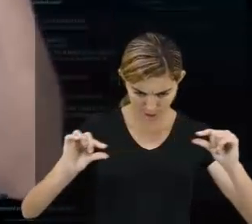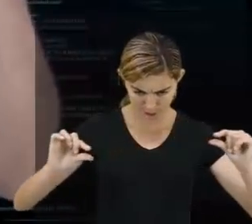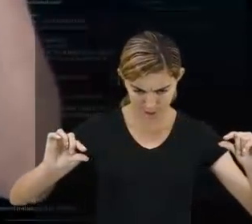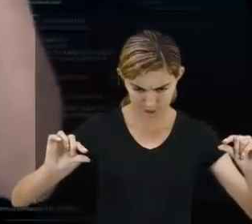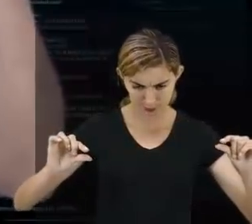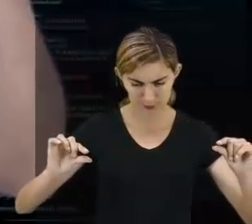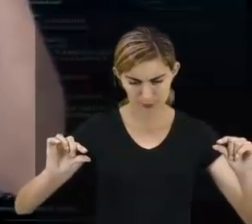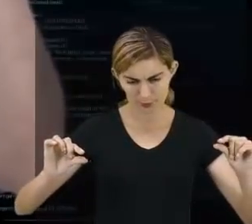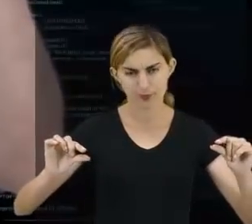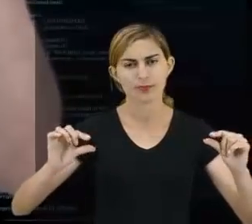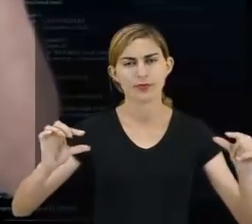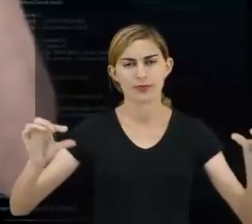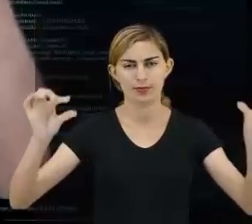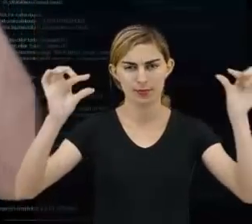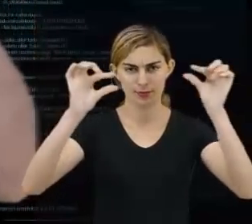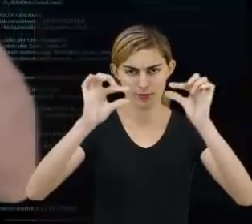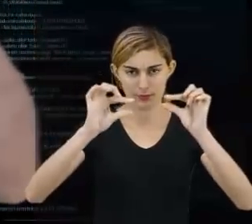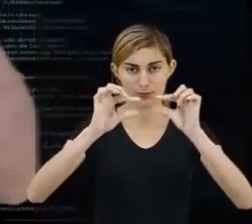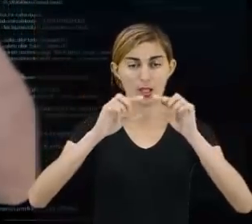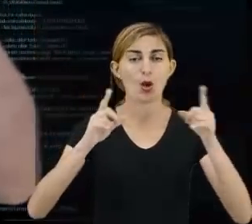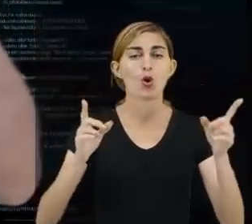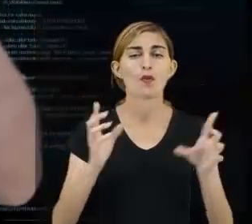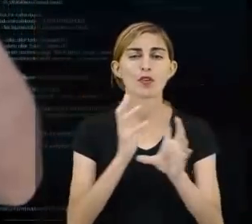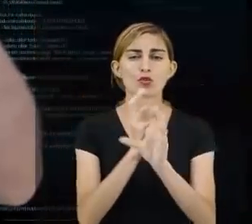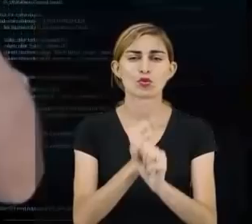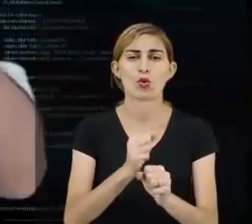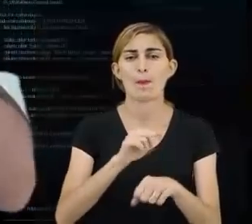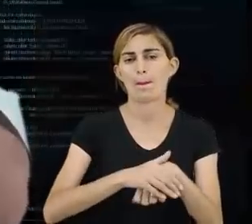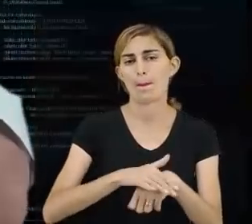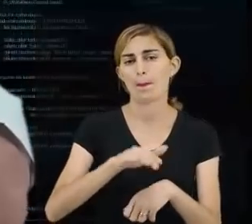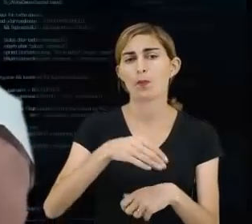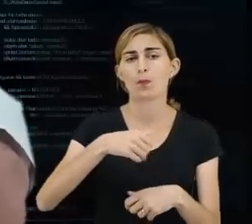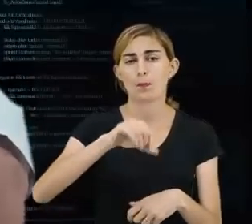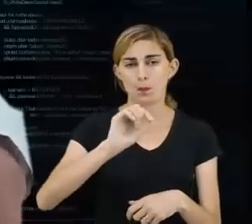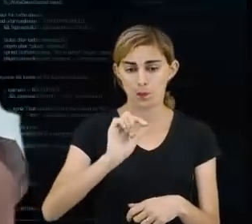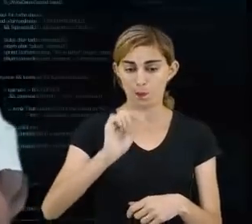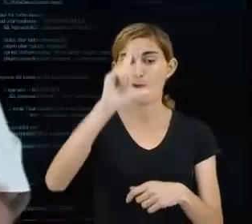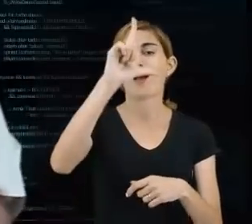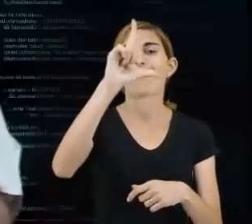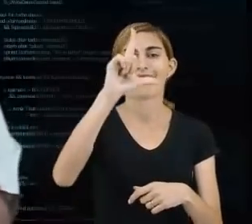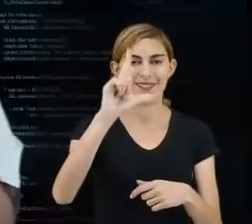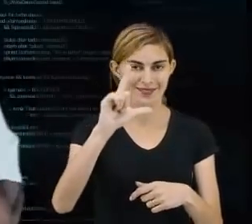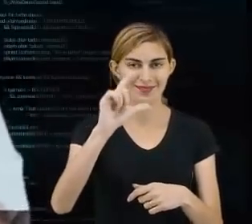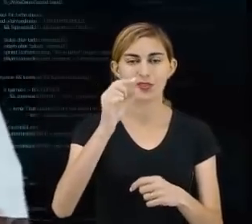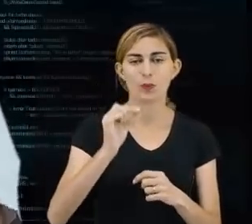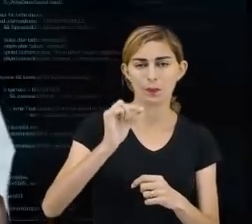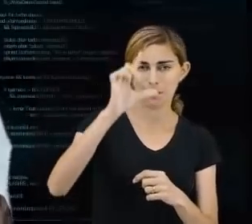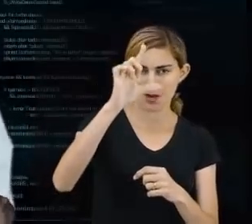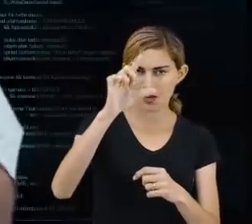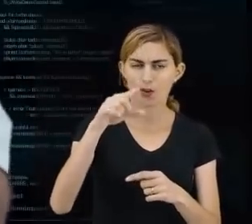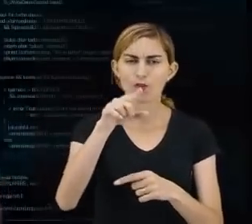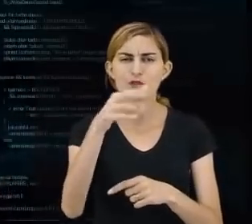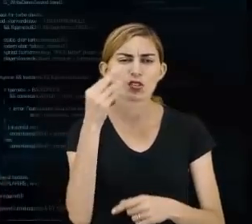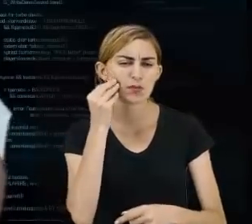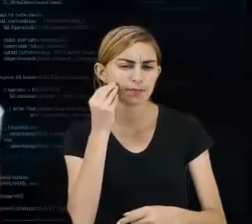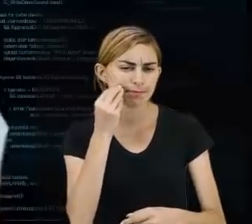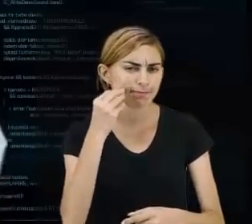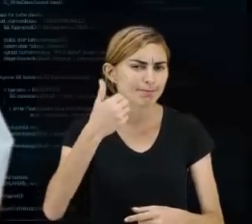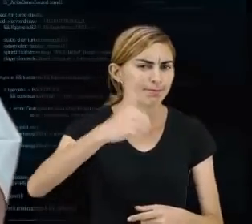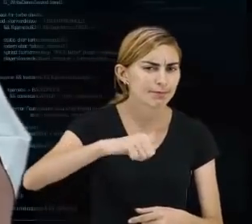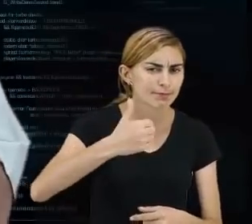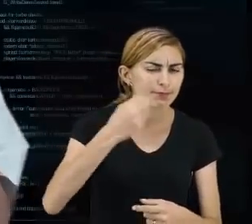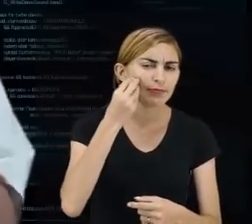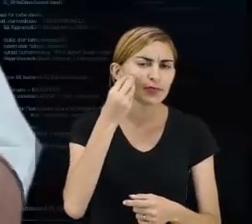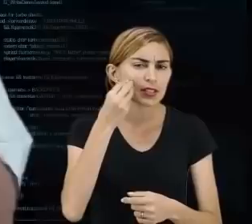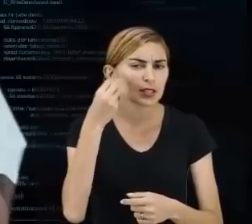um espaçamento, ele vai pegar o maior. Então guarde isso. E experimente. Experimente, que é através da experimentação que a